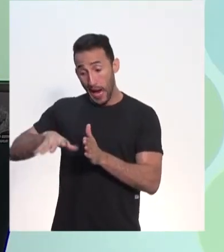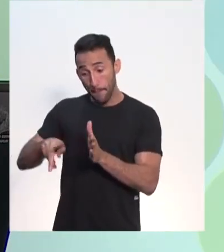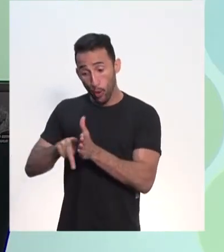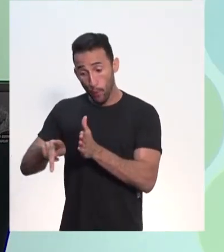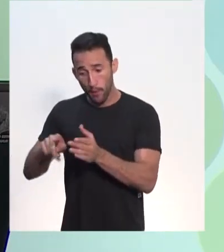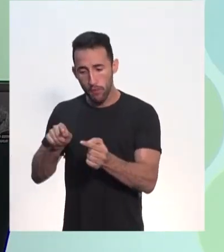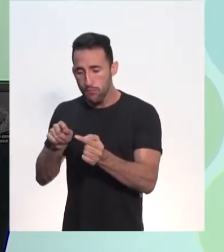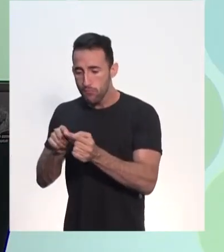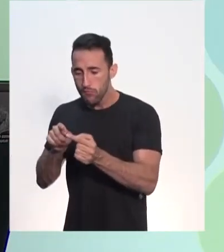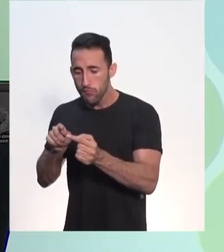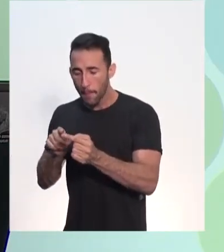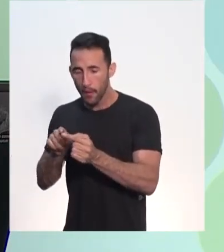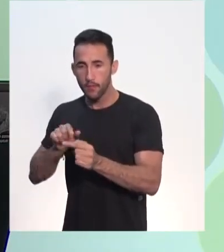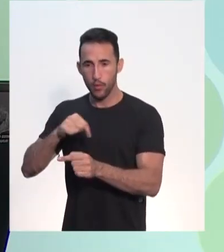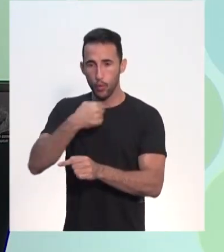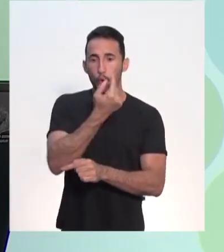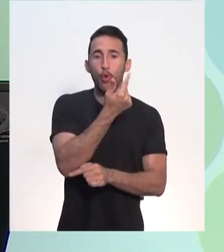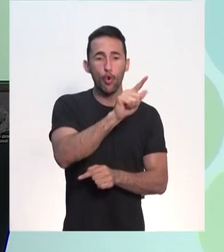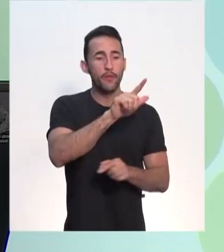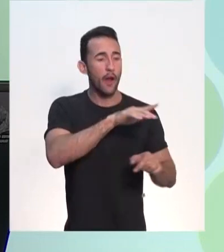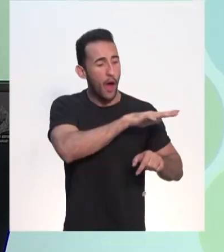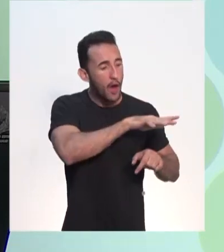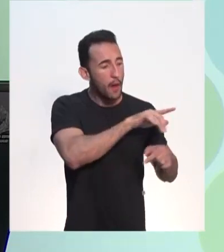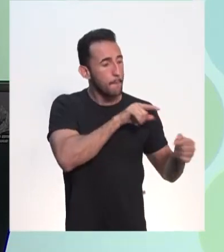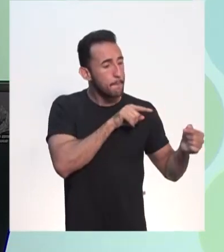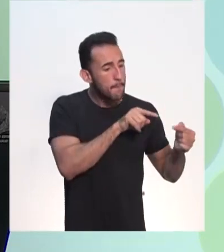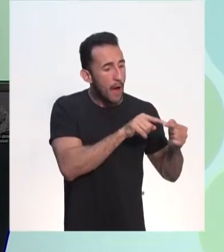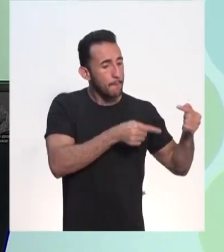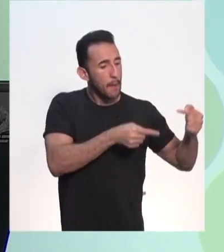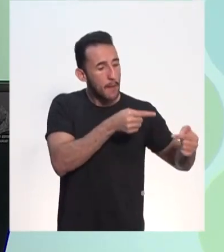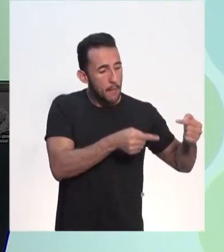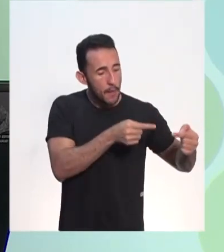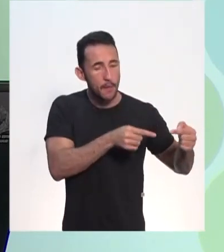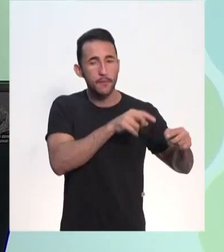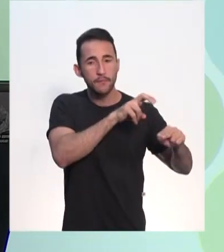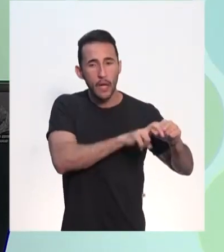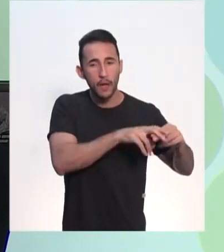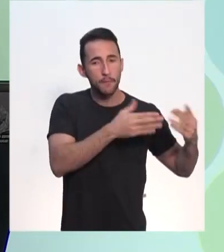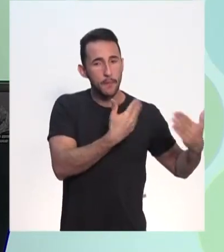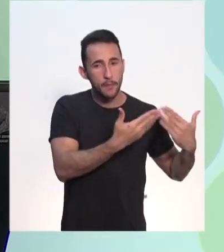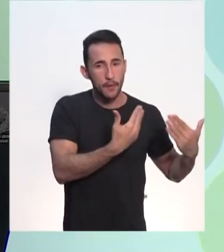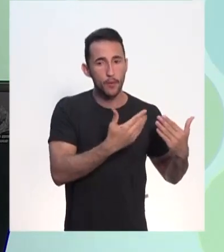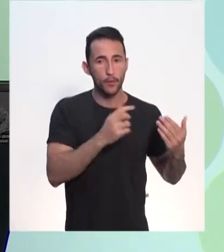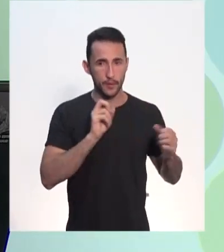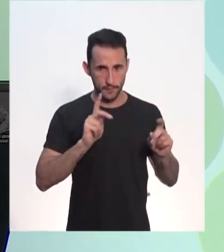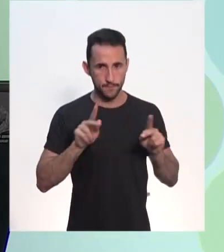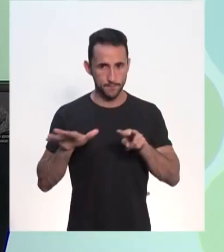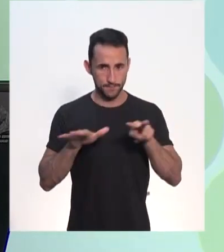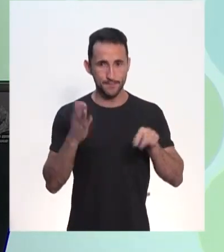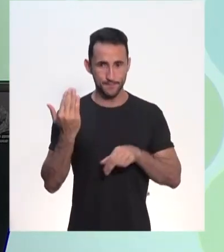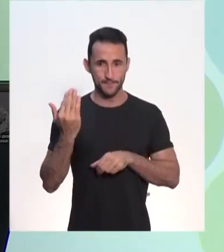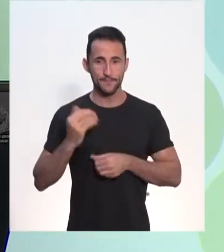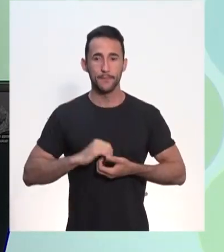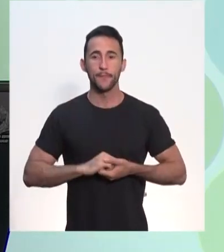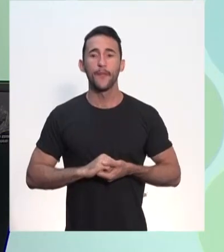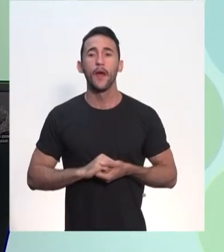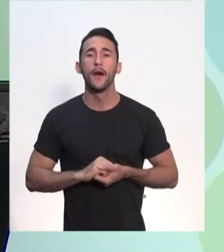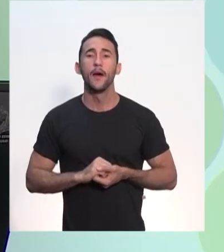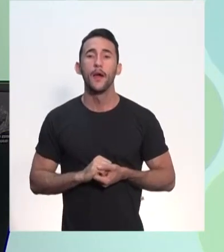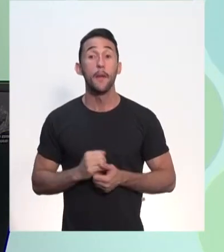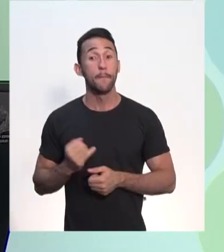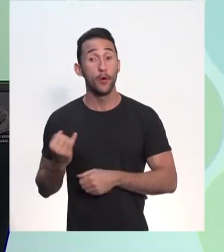de pessoas da própria escola, da diretoria, do órgão central, para que a gente possa passar por esse momento da melhor forma possível.